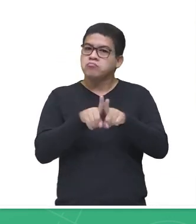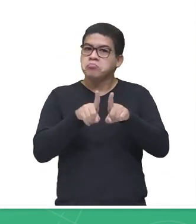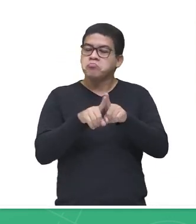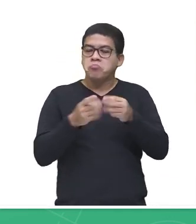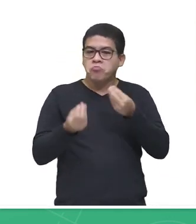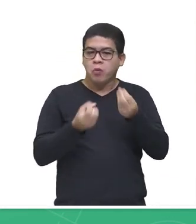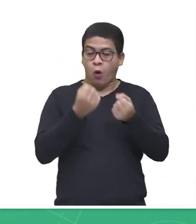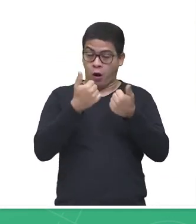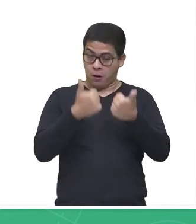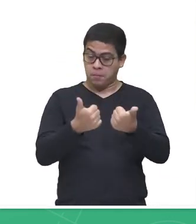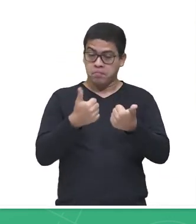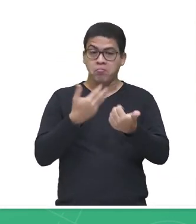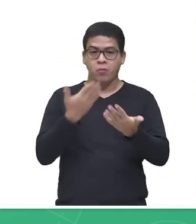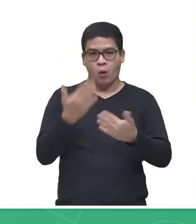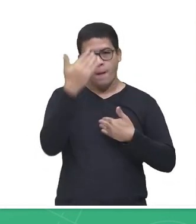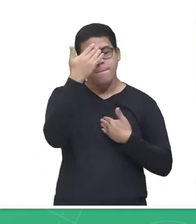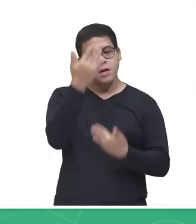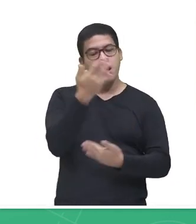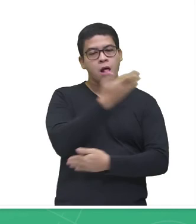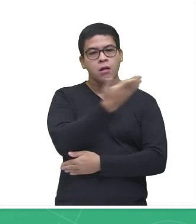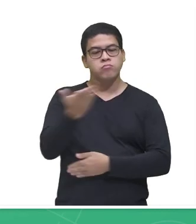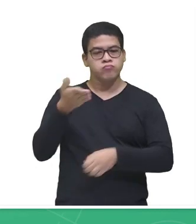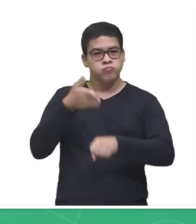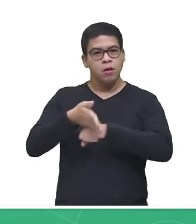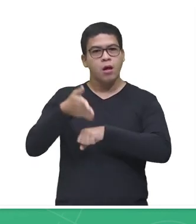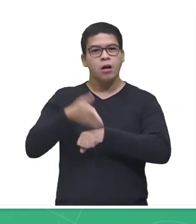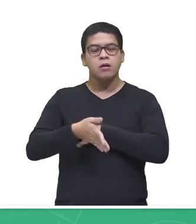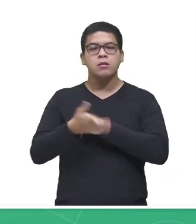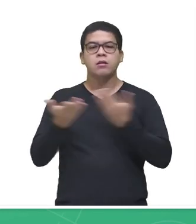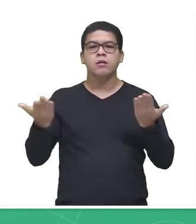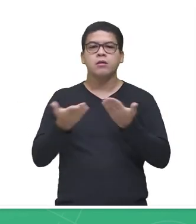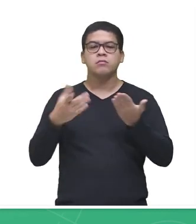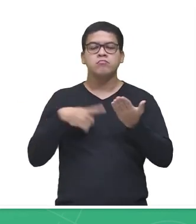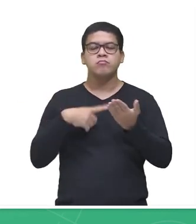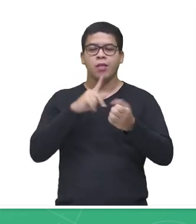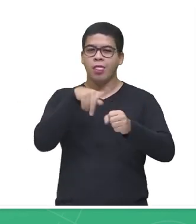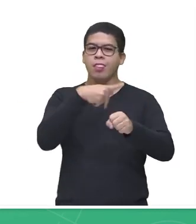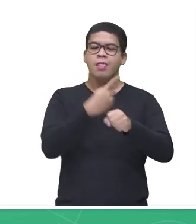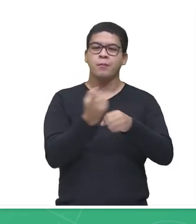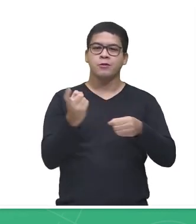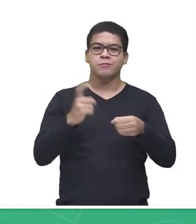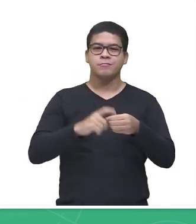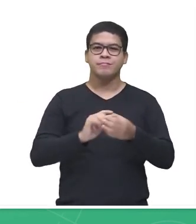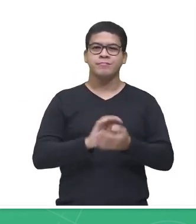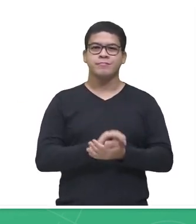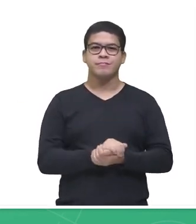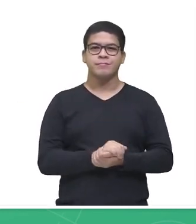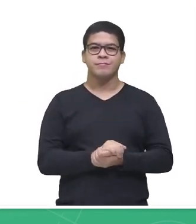flagelos, tá bom? Então, obrigada pela participação de todos e aí a gente se vê na próxima aula.